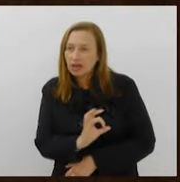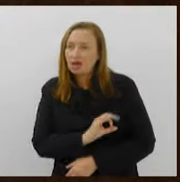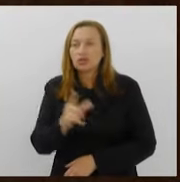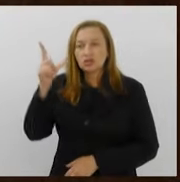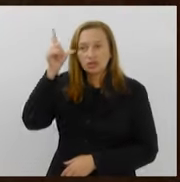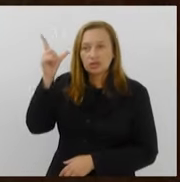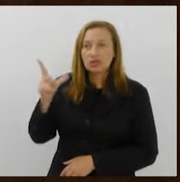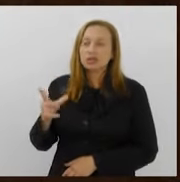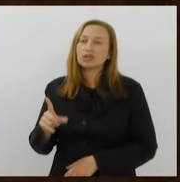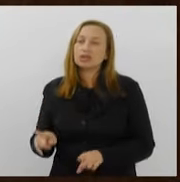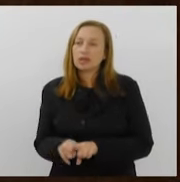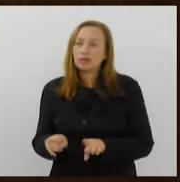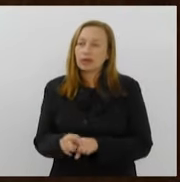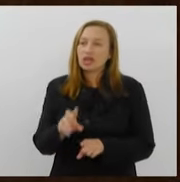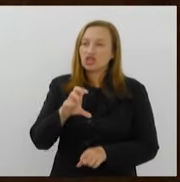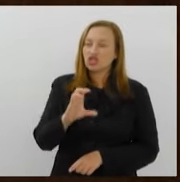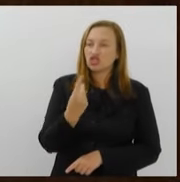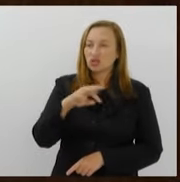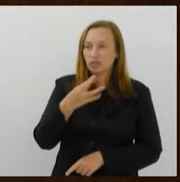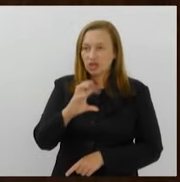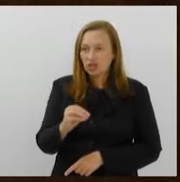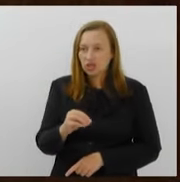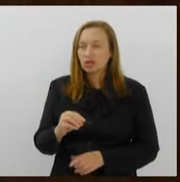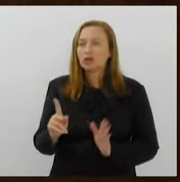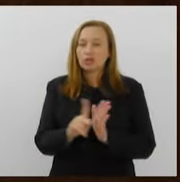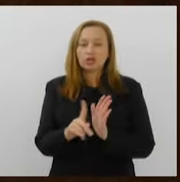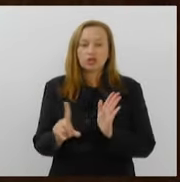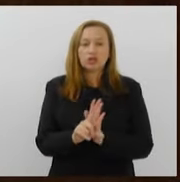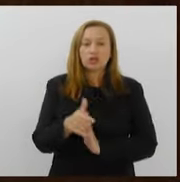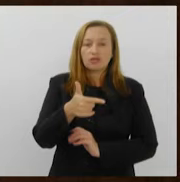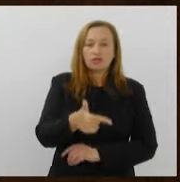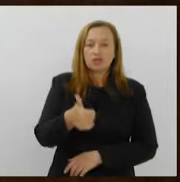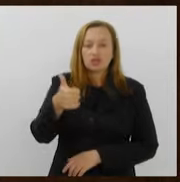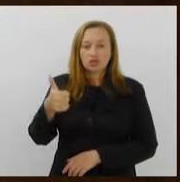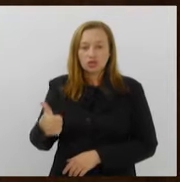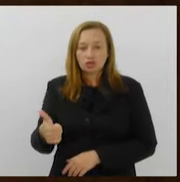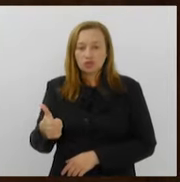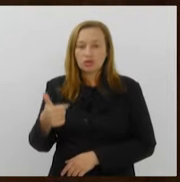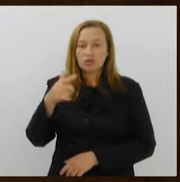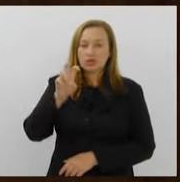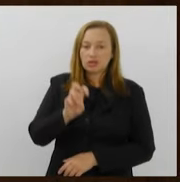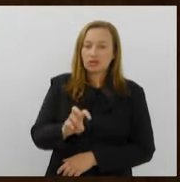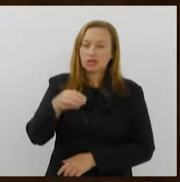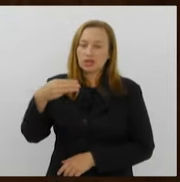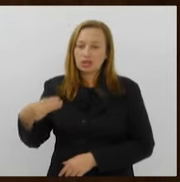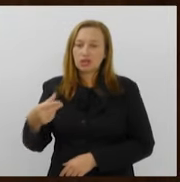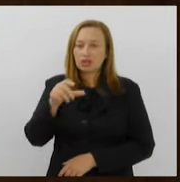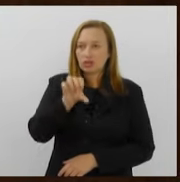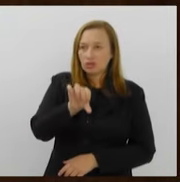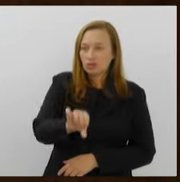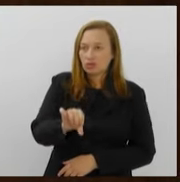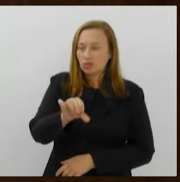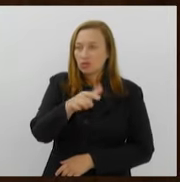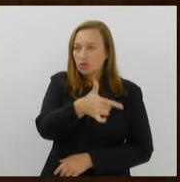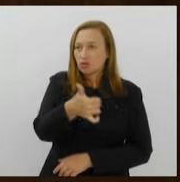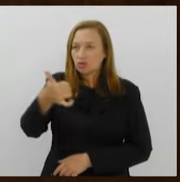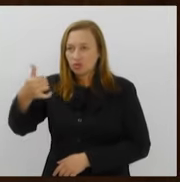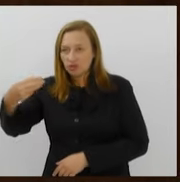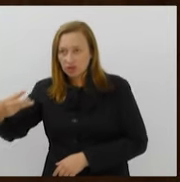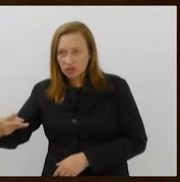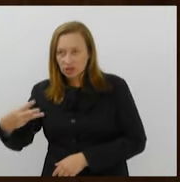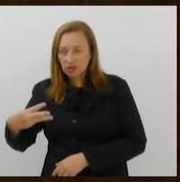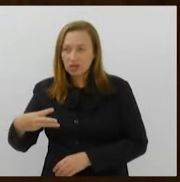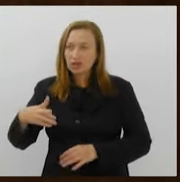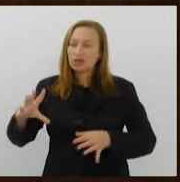e deputado Chico Machado, o projeto de lei 2153 de 2023, que vem sanear